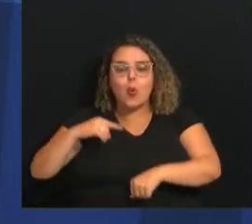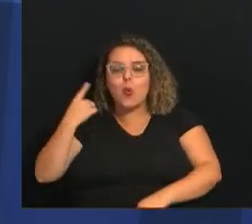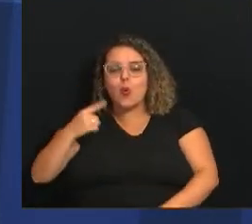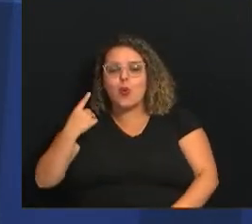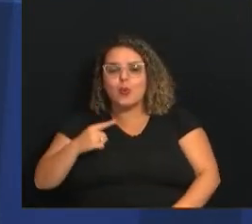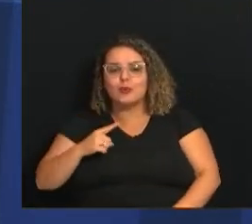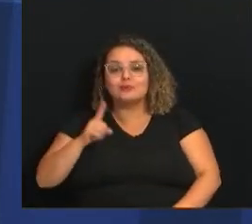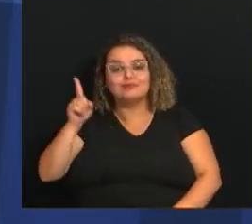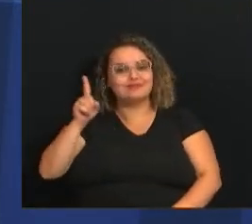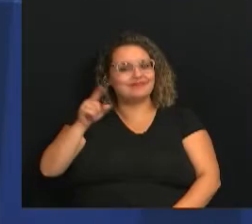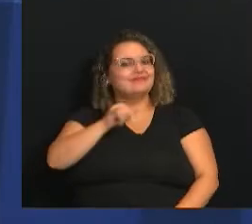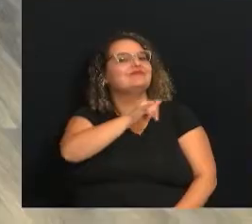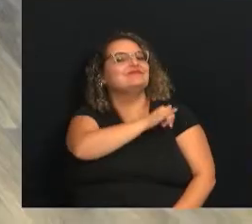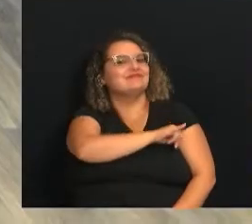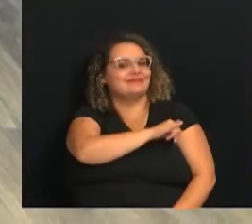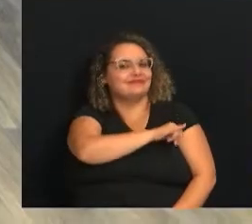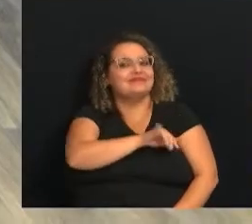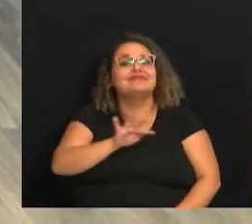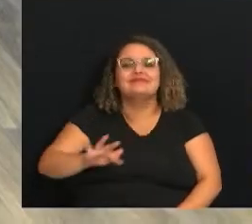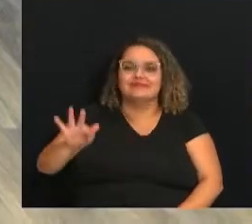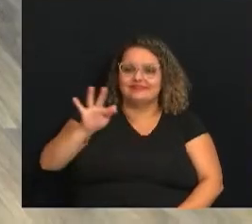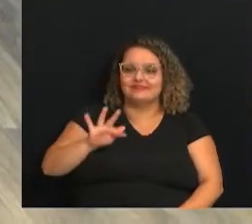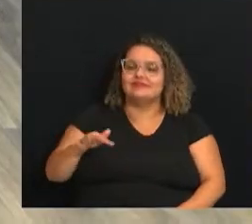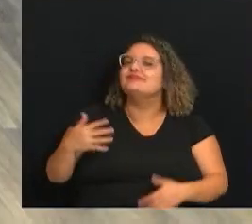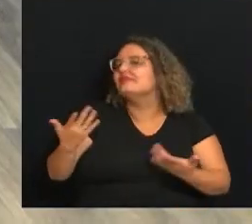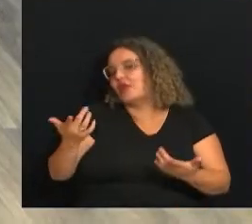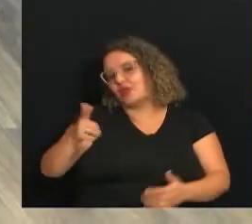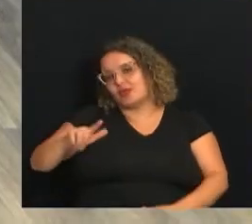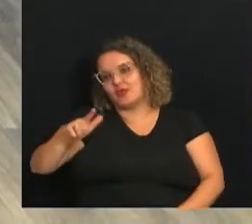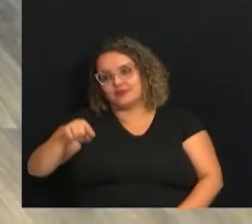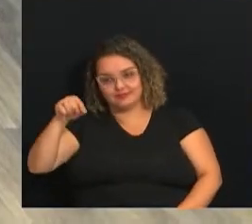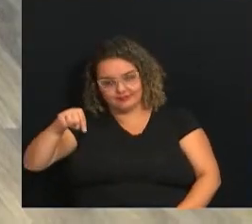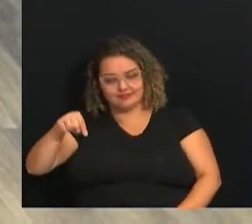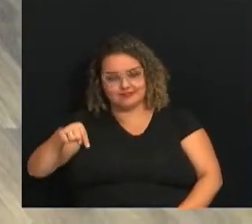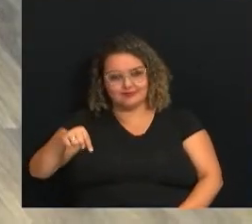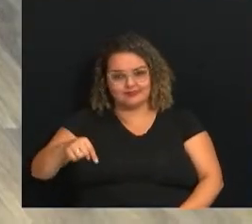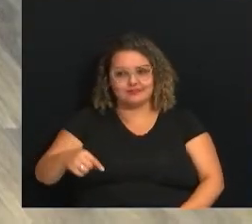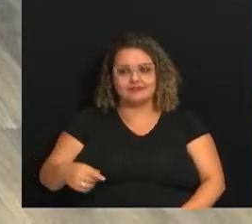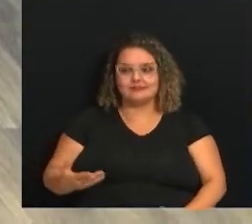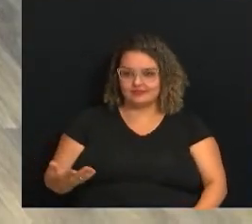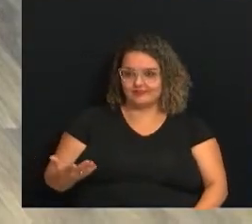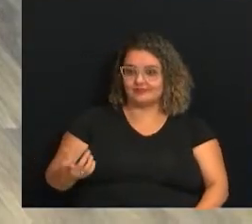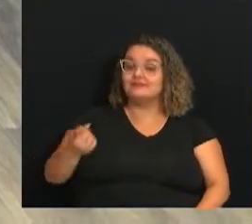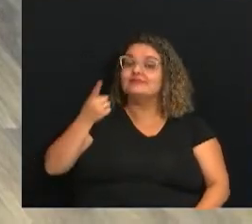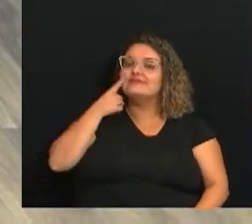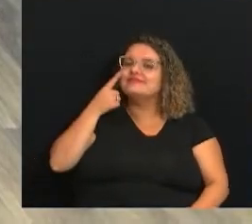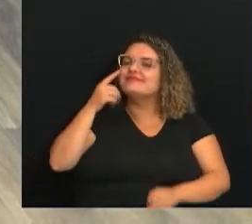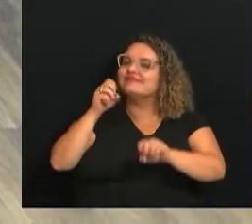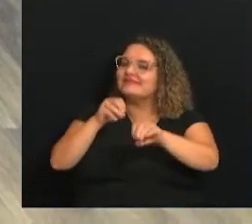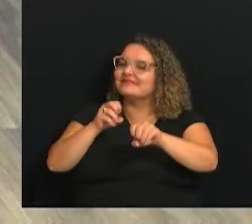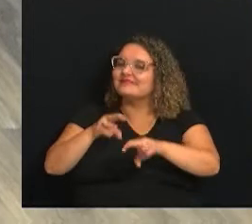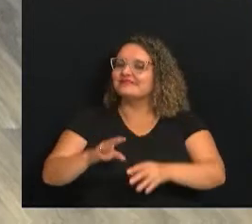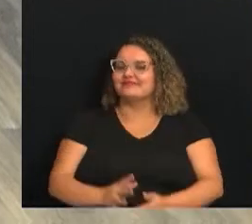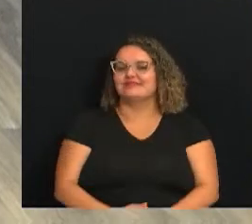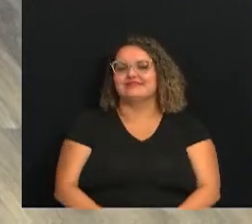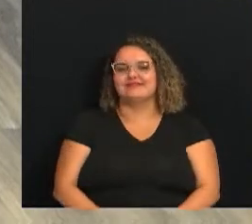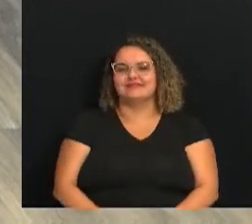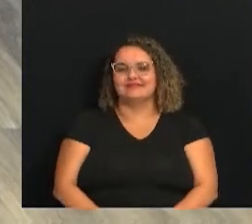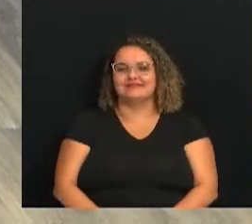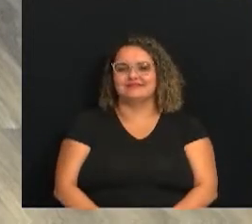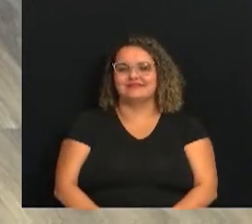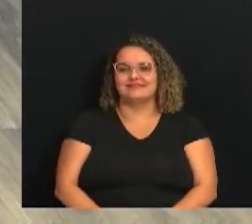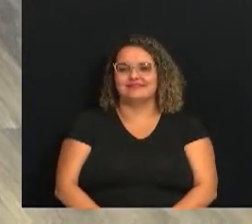universidade do Rio de Janeiro. E é claro que ele está aqui, ó, presente, de olho na educação.